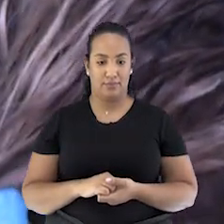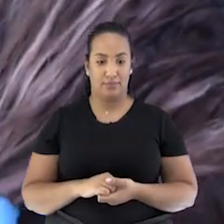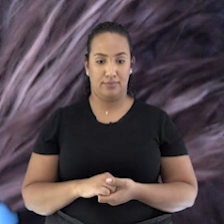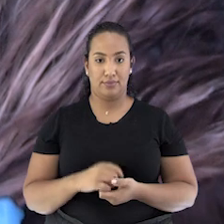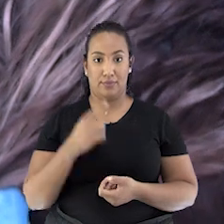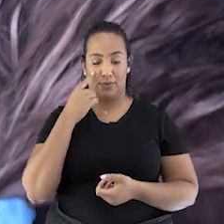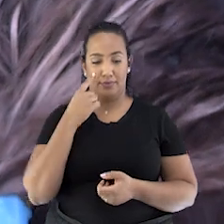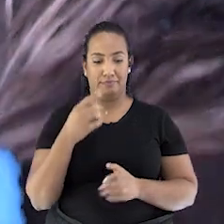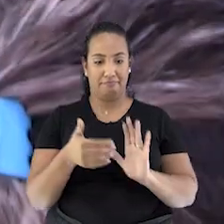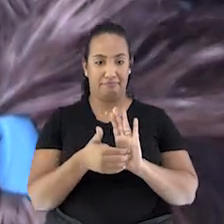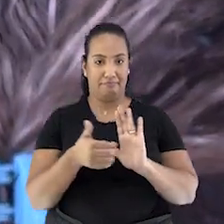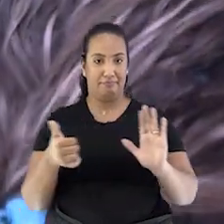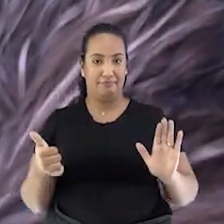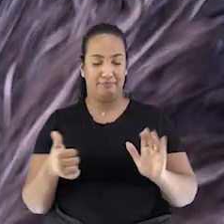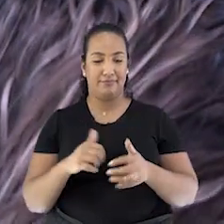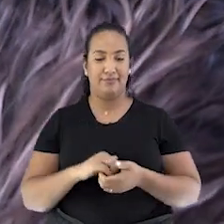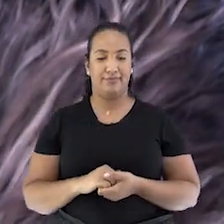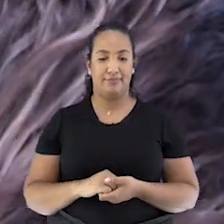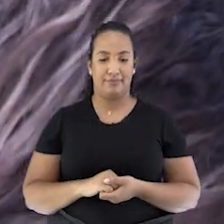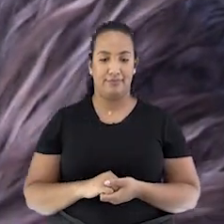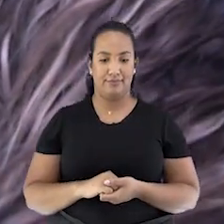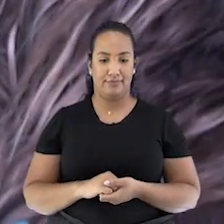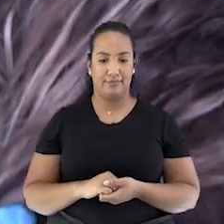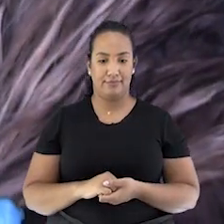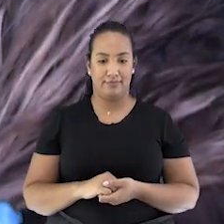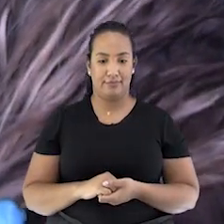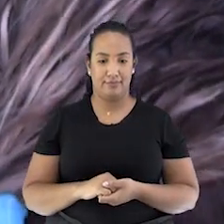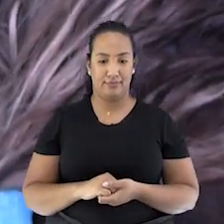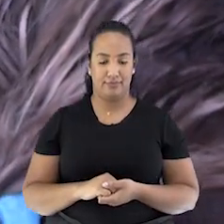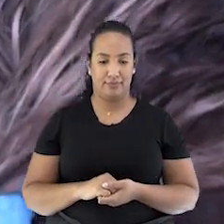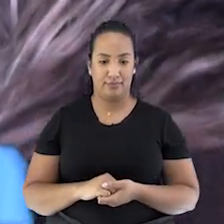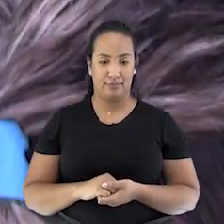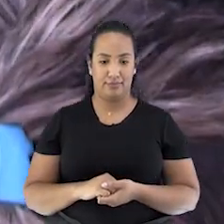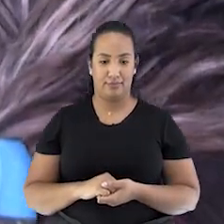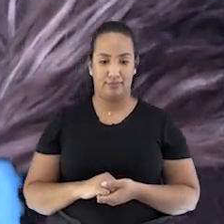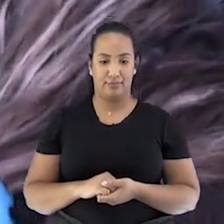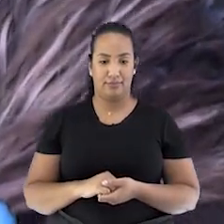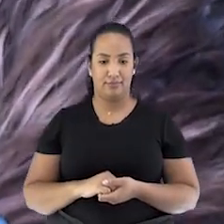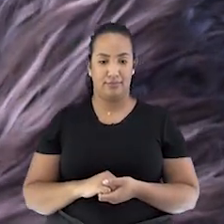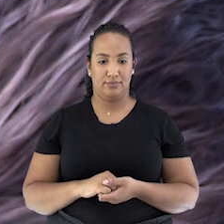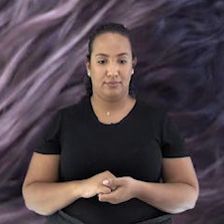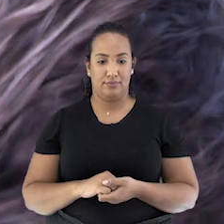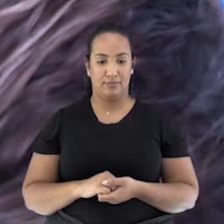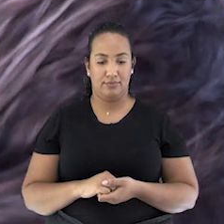cá. Tirei essa. Eu sempre tiro a que eu pular.